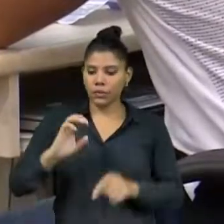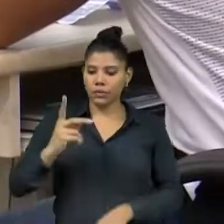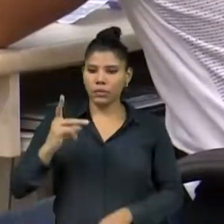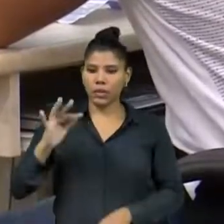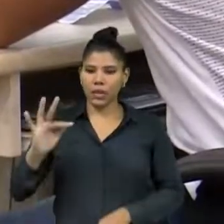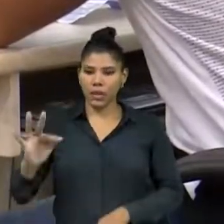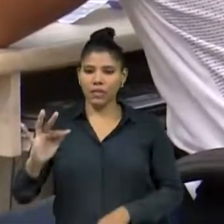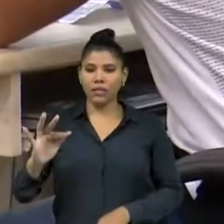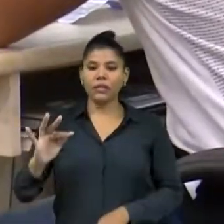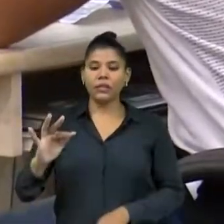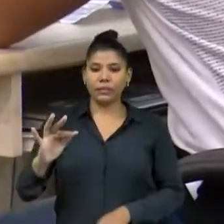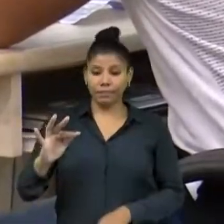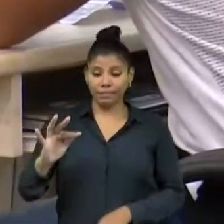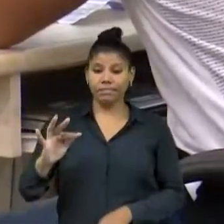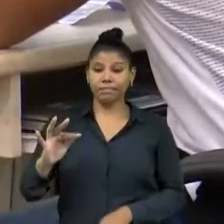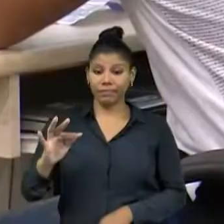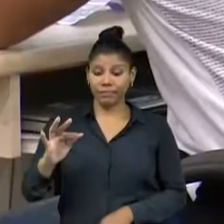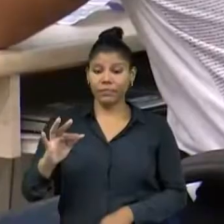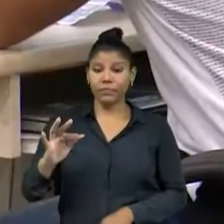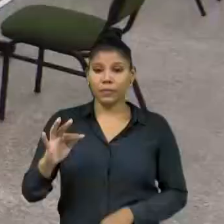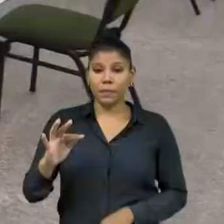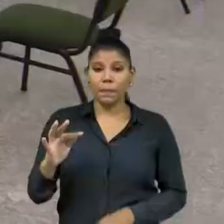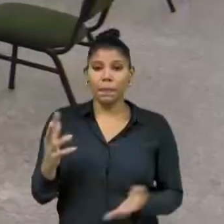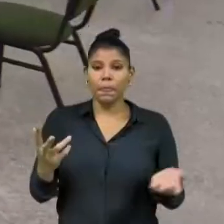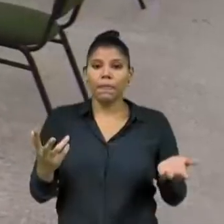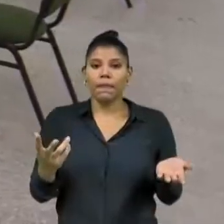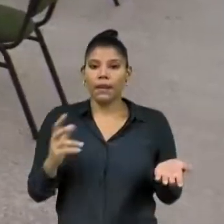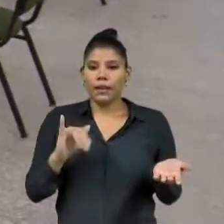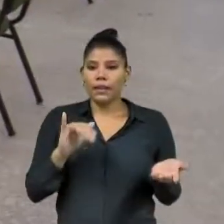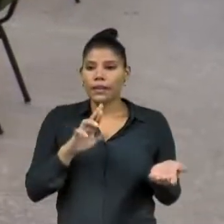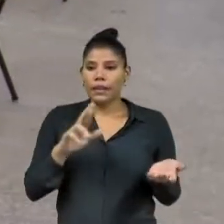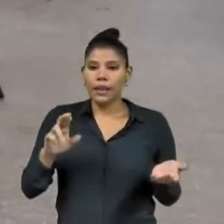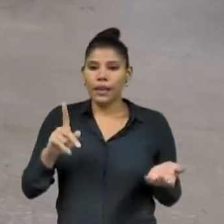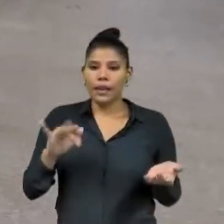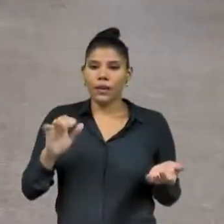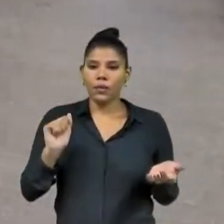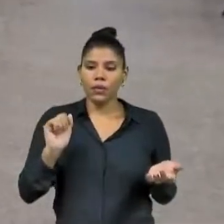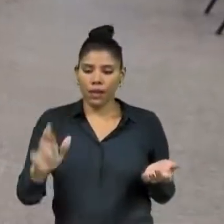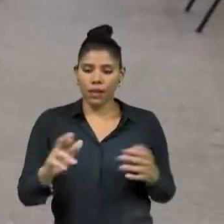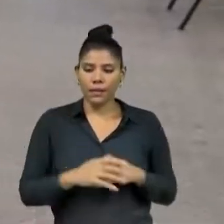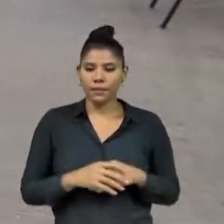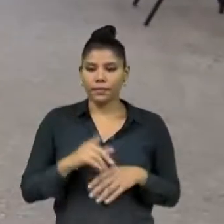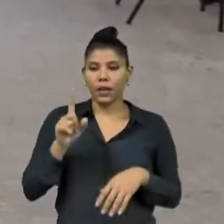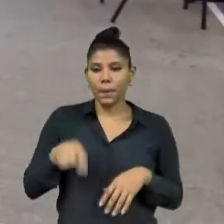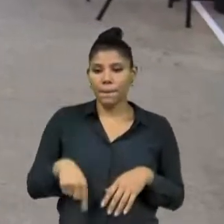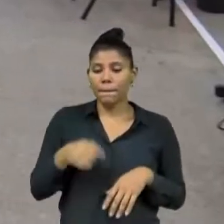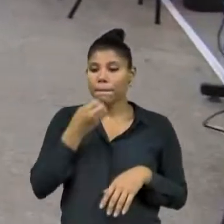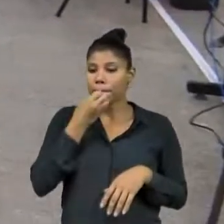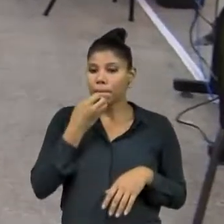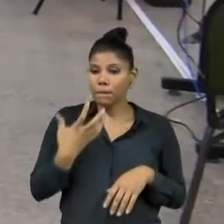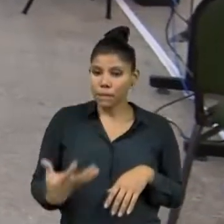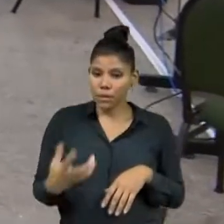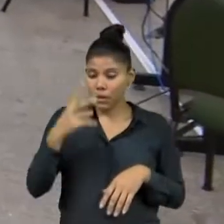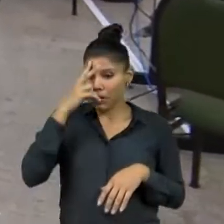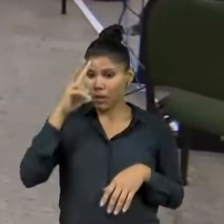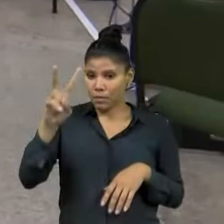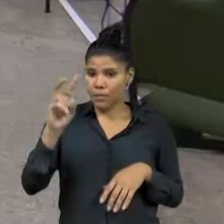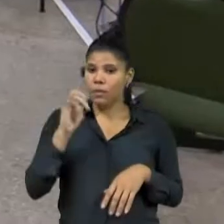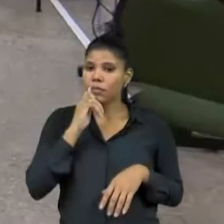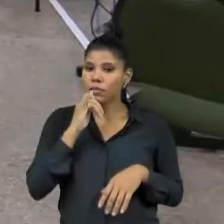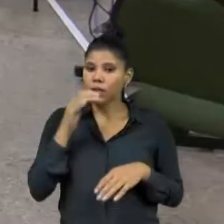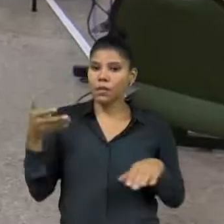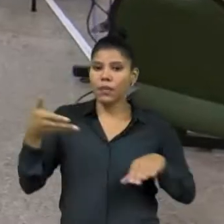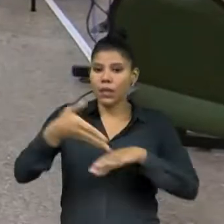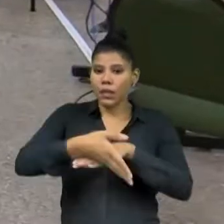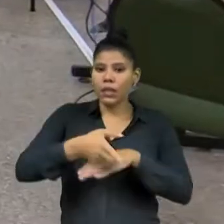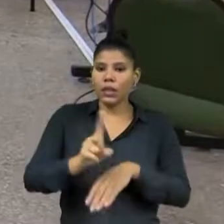a regularização do título de eleitor. Vale lembrar que os eleitores cancelados por ausência à biometria em